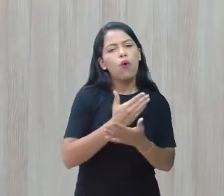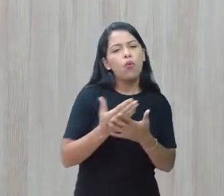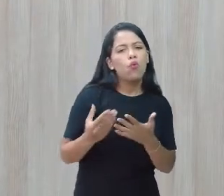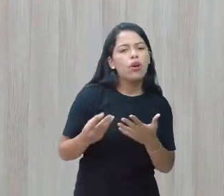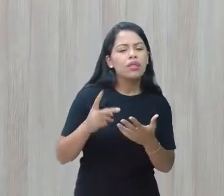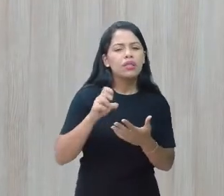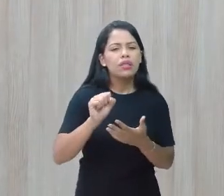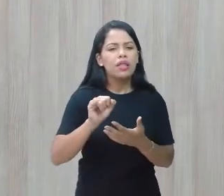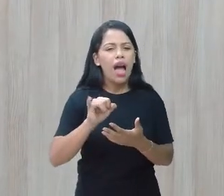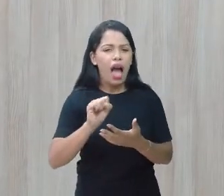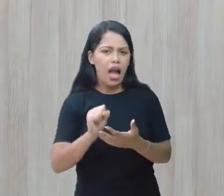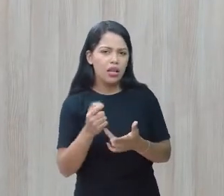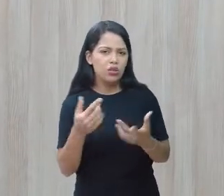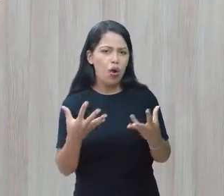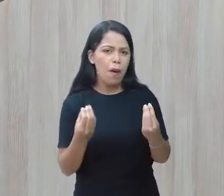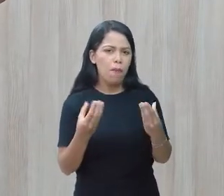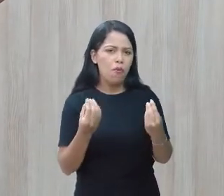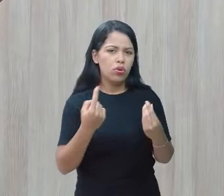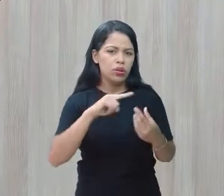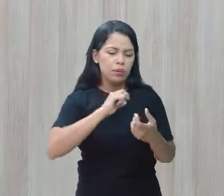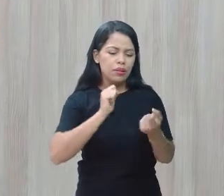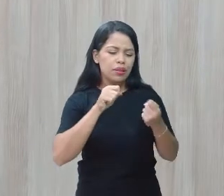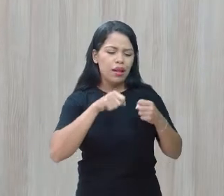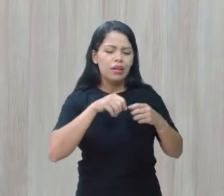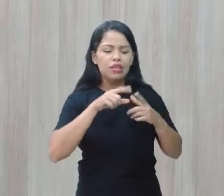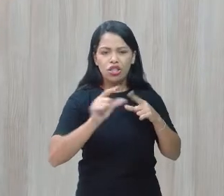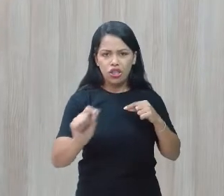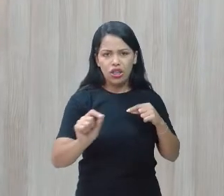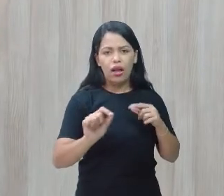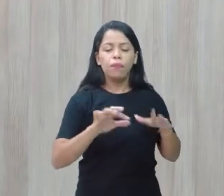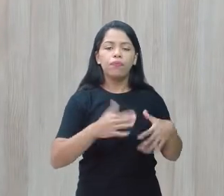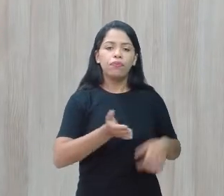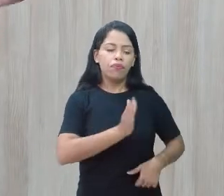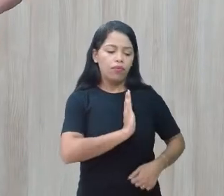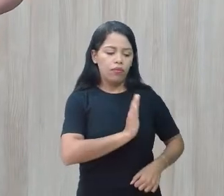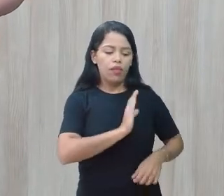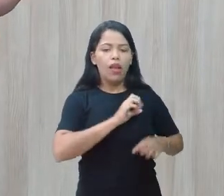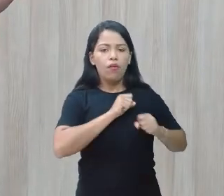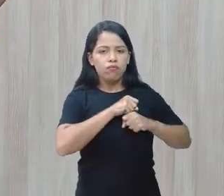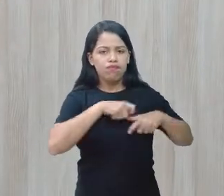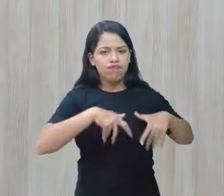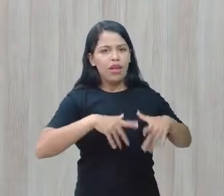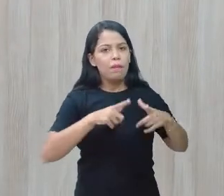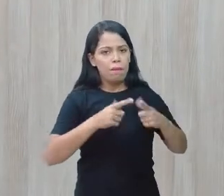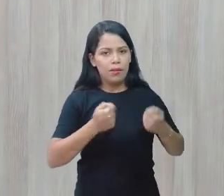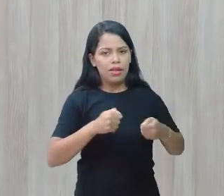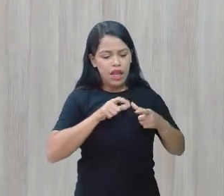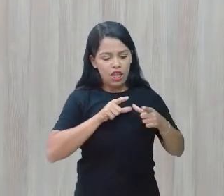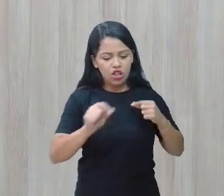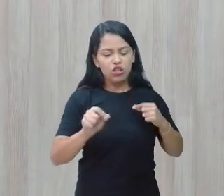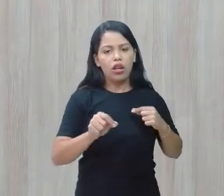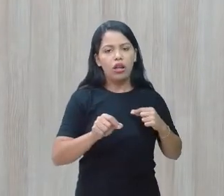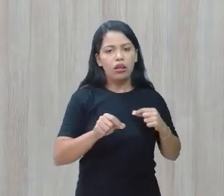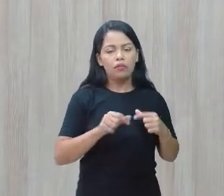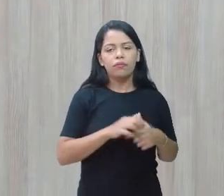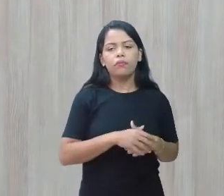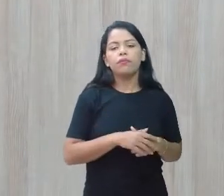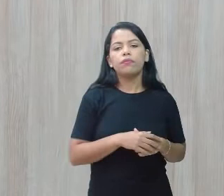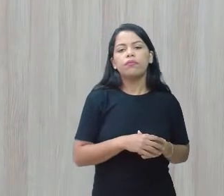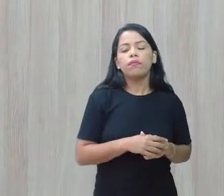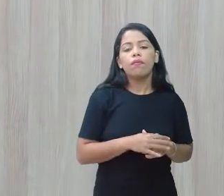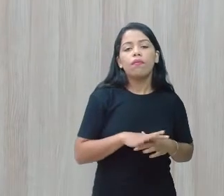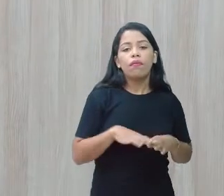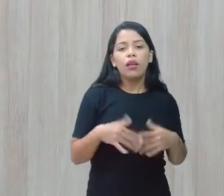e excesso que se encontra aí no nosso corpo. E aí o sistema cardiovascular vai eliminar. Outra coisa em relação a